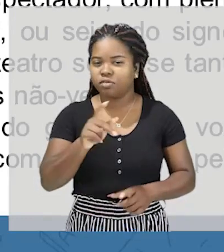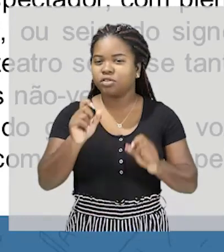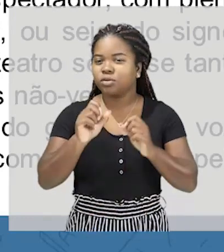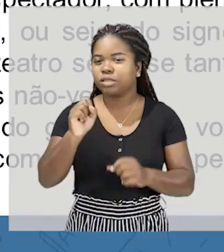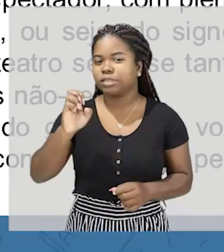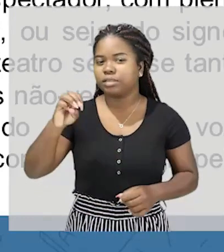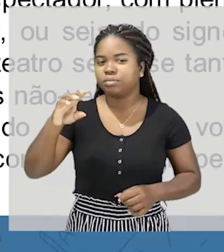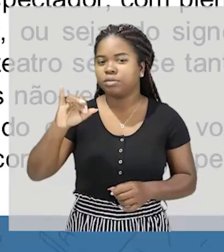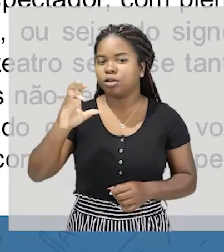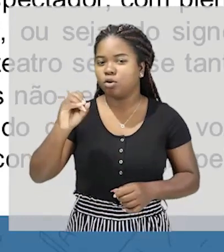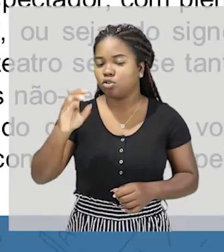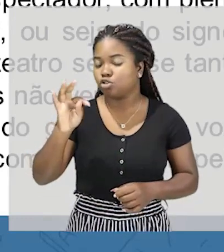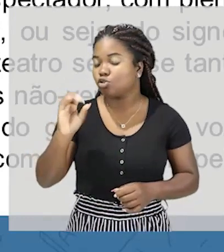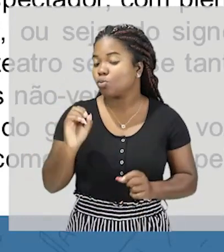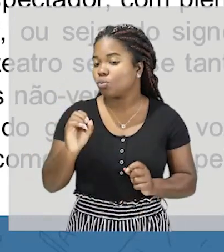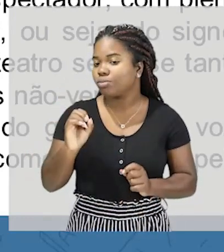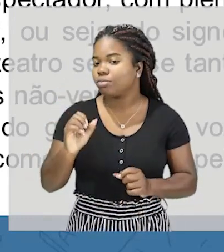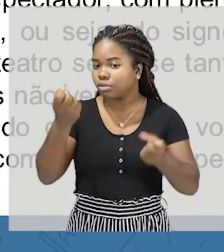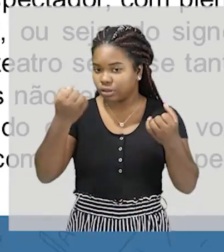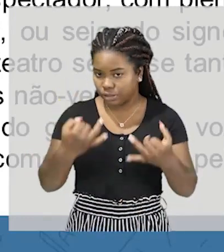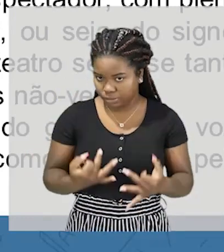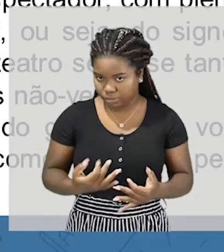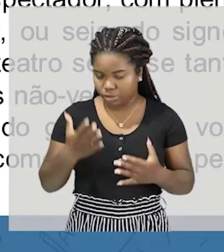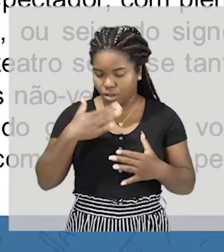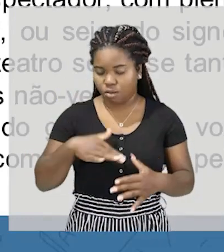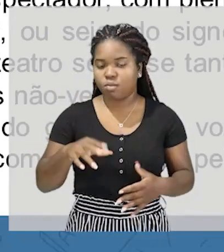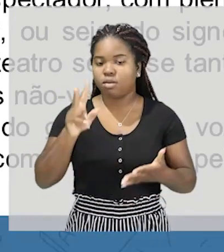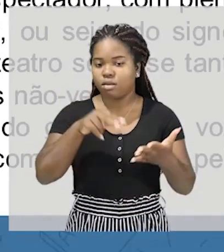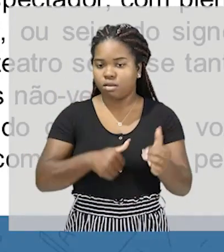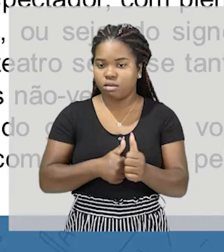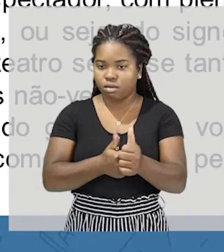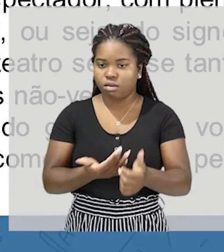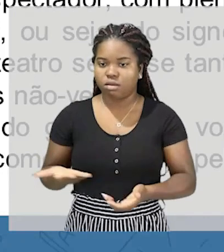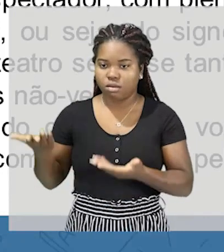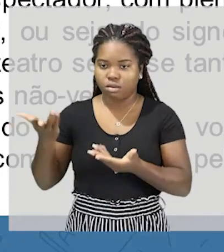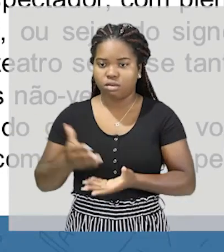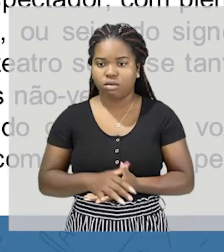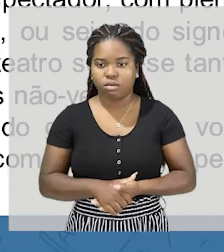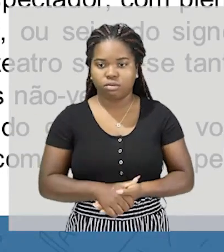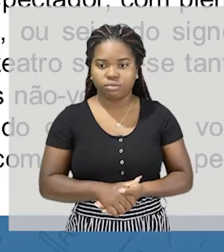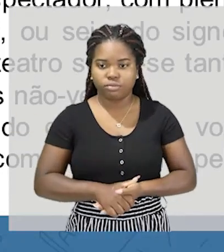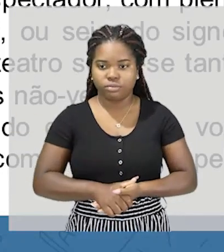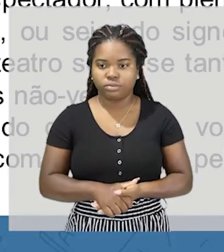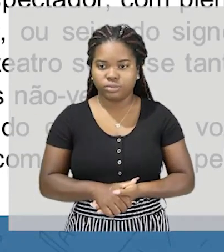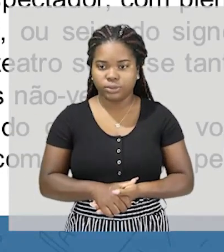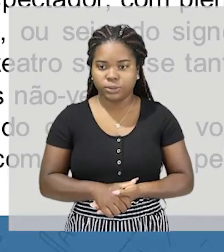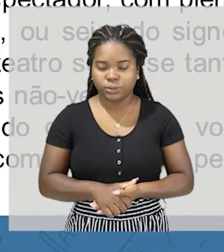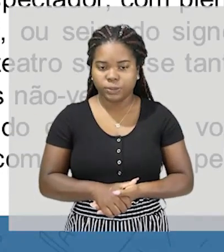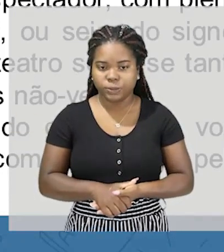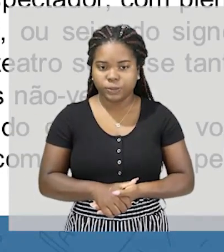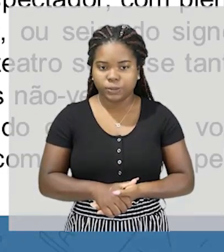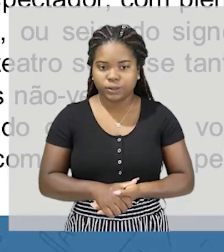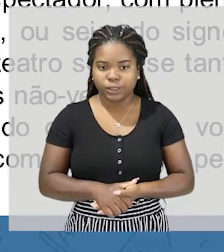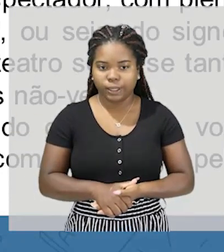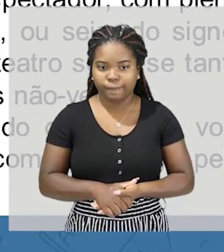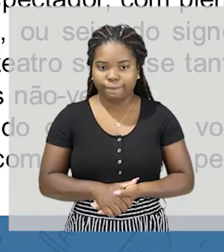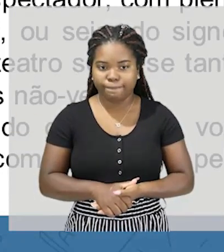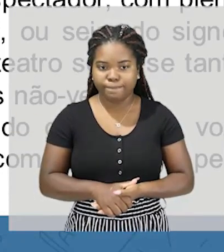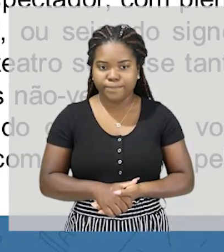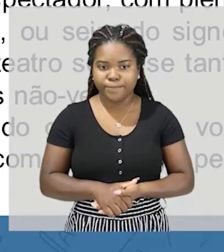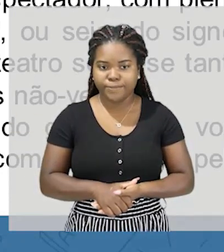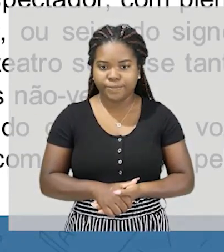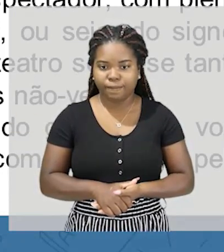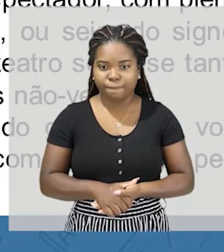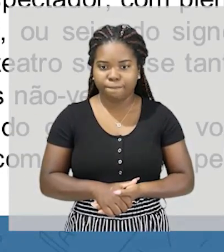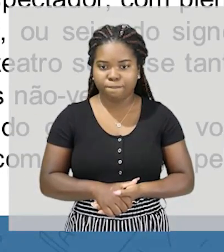semiótico? Explico já. O conceito do que entendemos hoje por teatro é originário do verbo grego chamado theastai. Significa